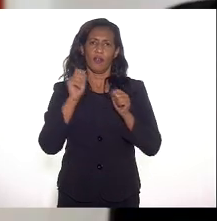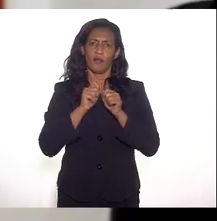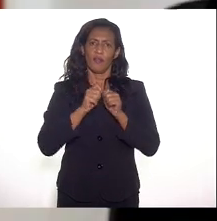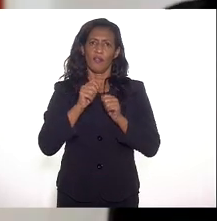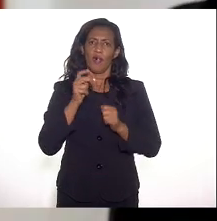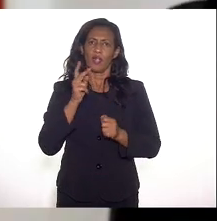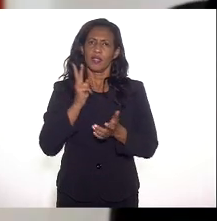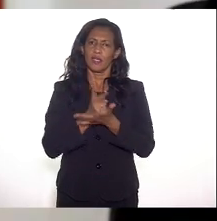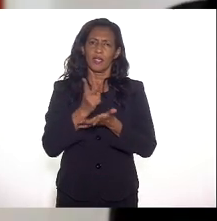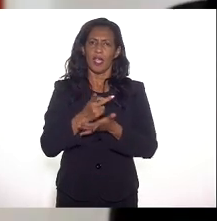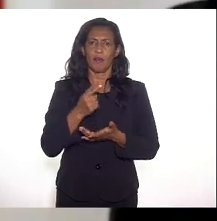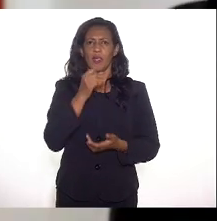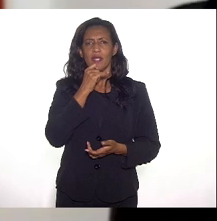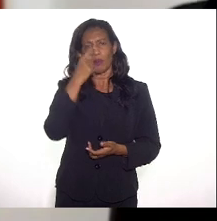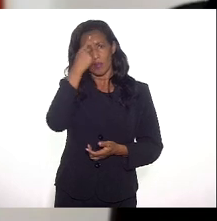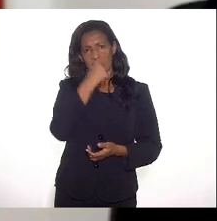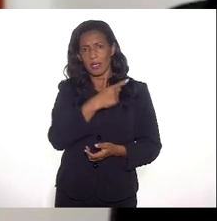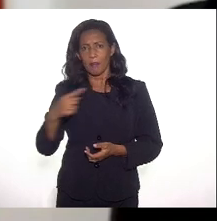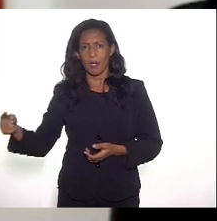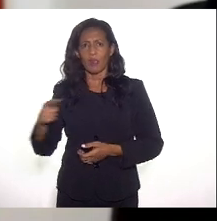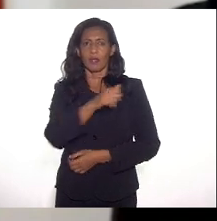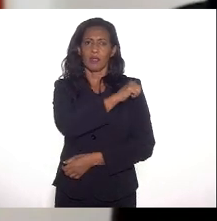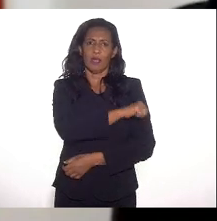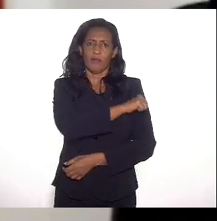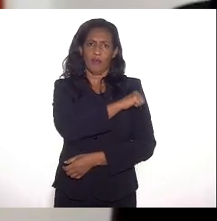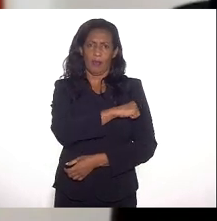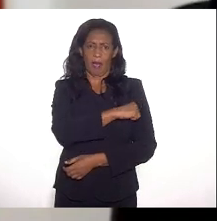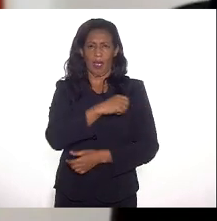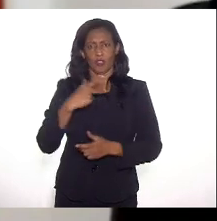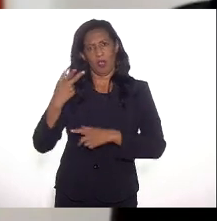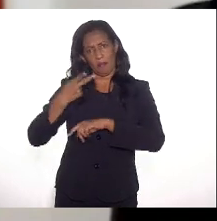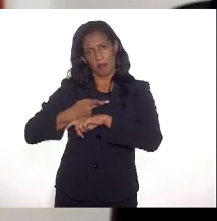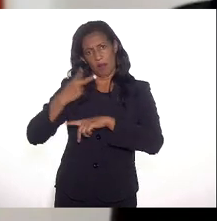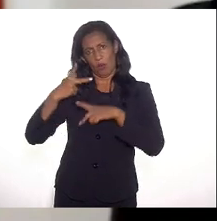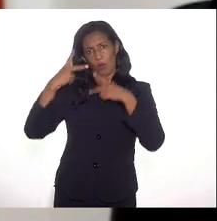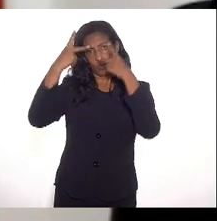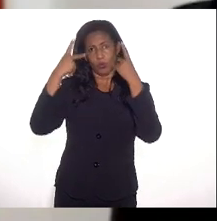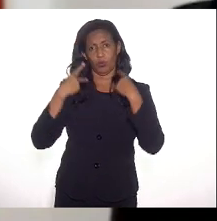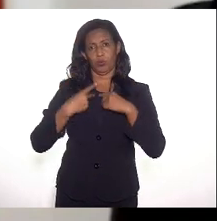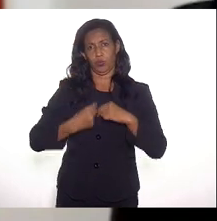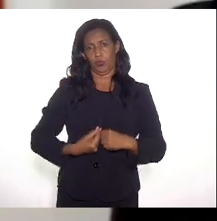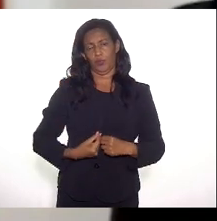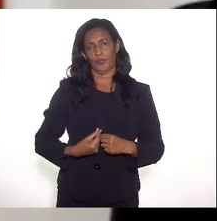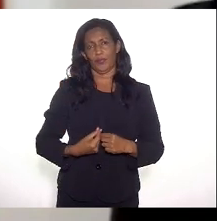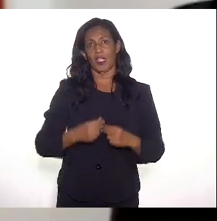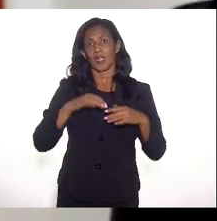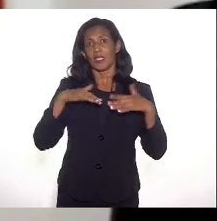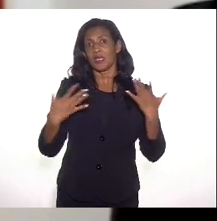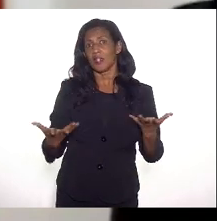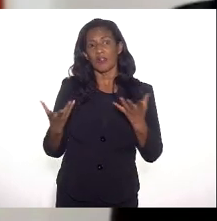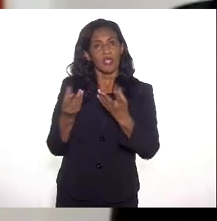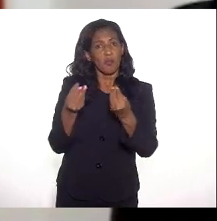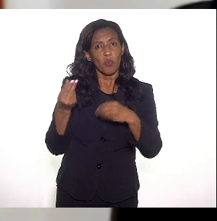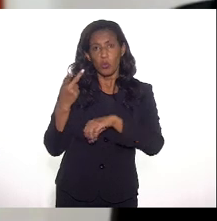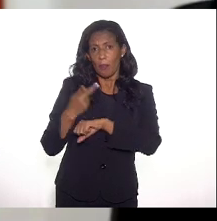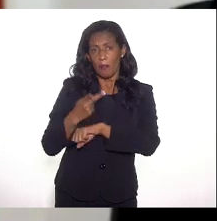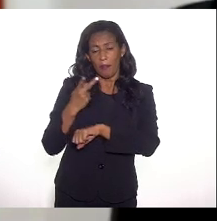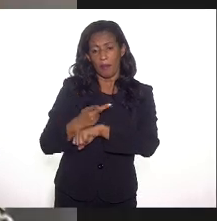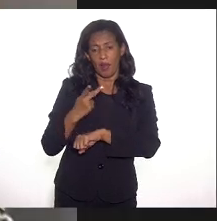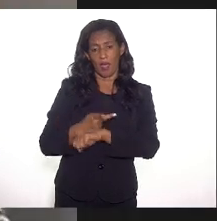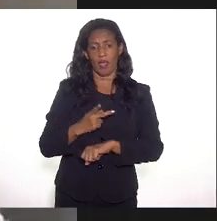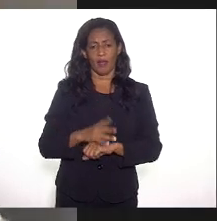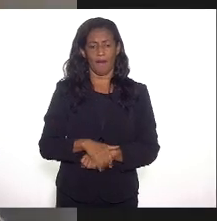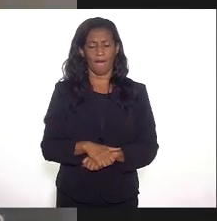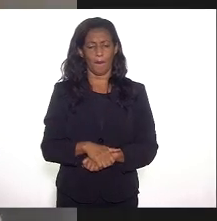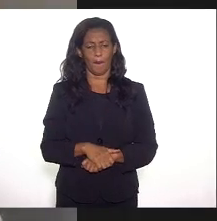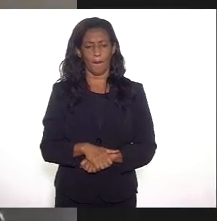da enfermagem. Faz, colar a homenagem à data. Senão nós vamos ter 282 prêmios.